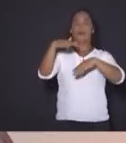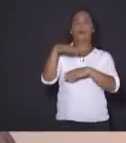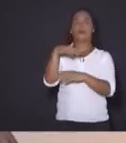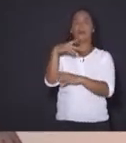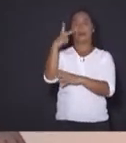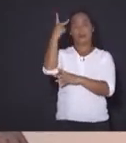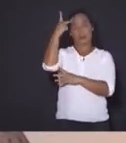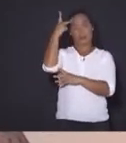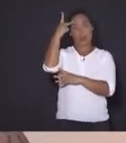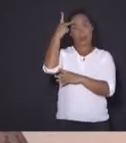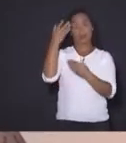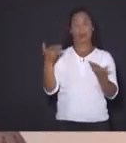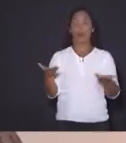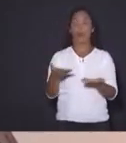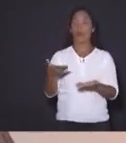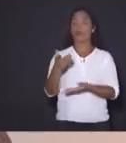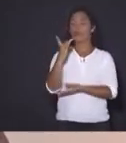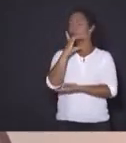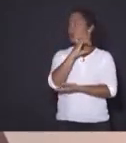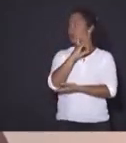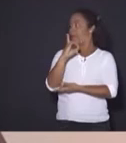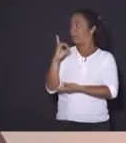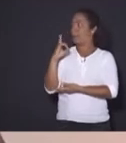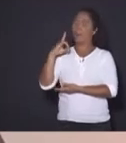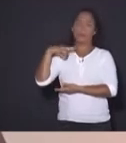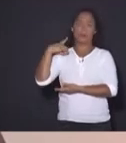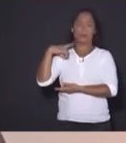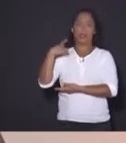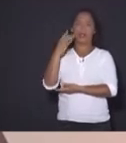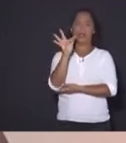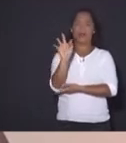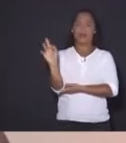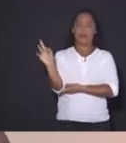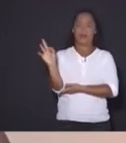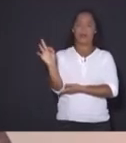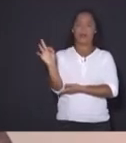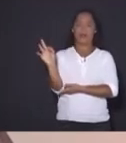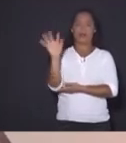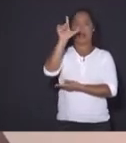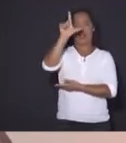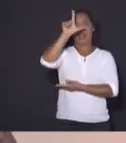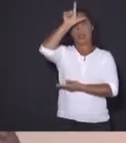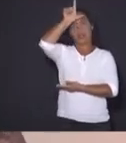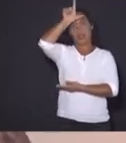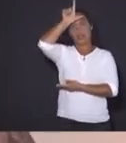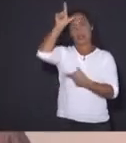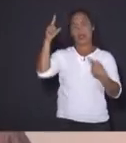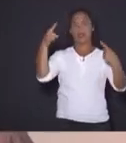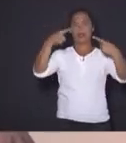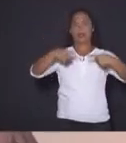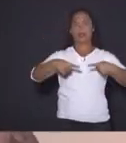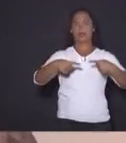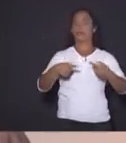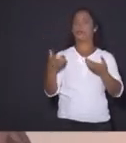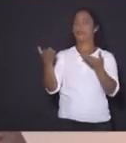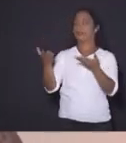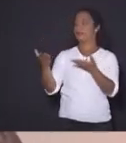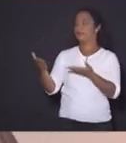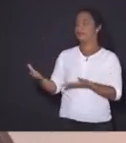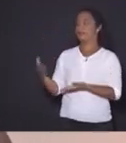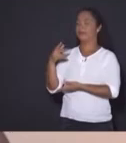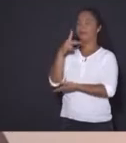paulo e hoje é deputado federal e uma das principais lideranças de oposição vamos receber